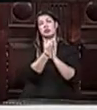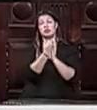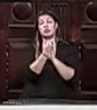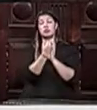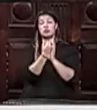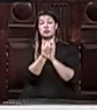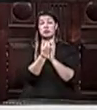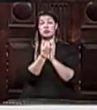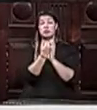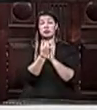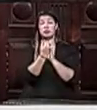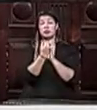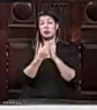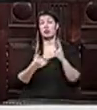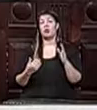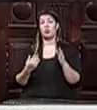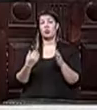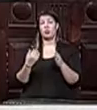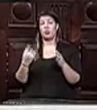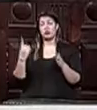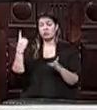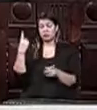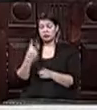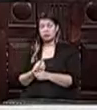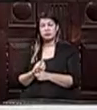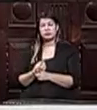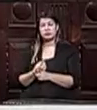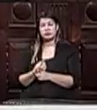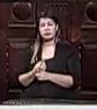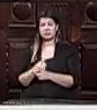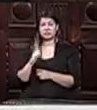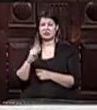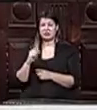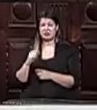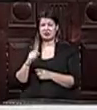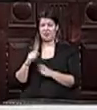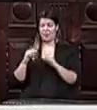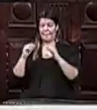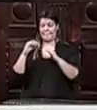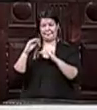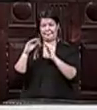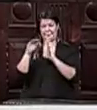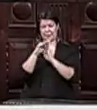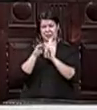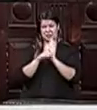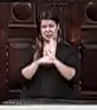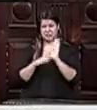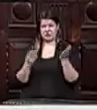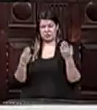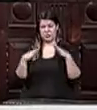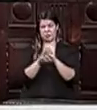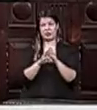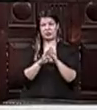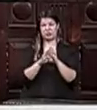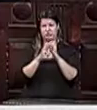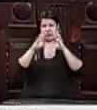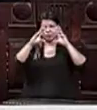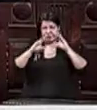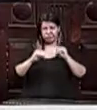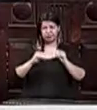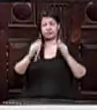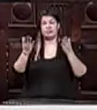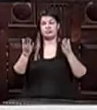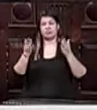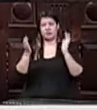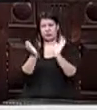dos ânimos, quando deflagrou um processo de fechamento de turnos, fechamento